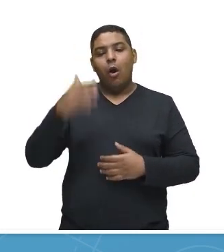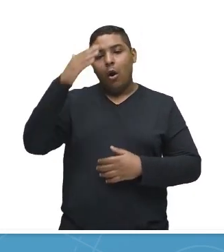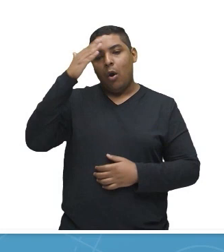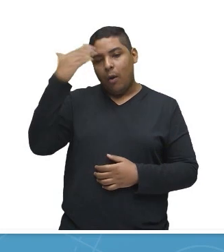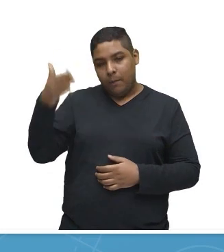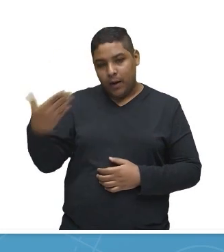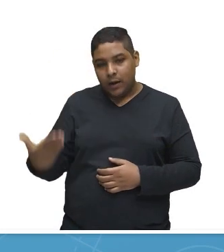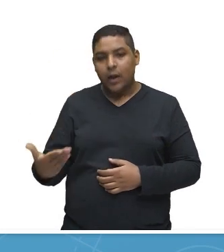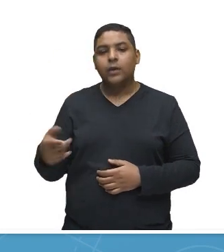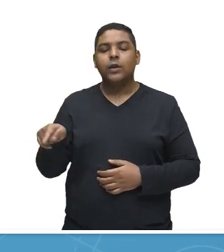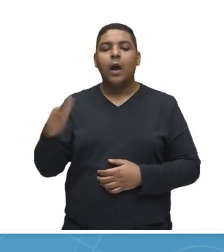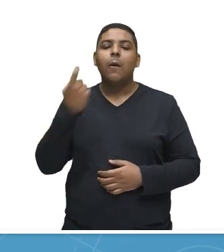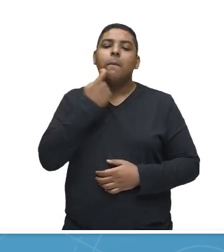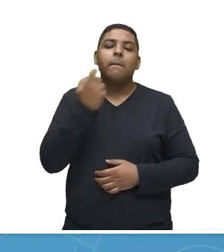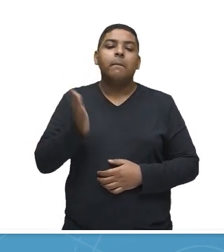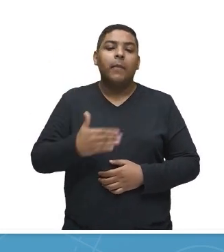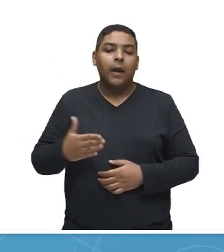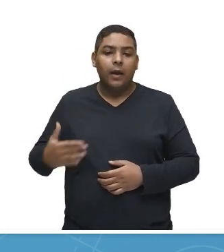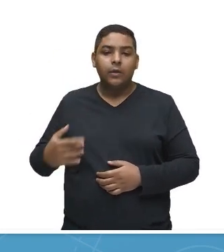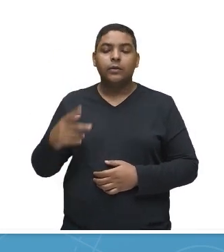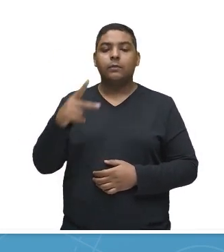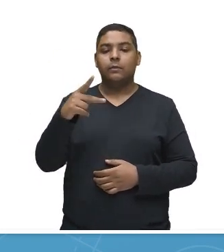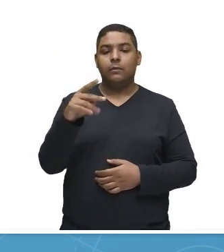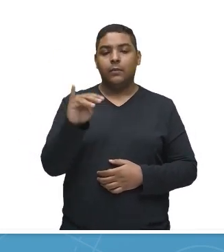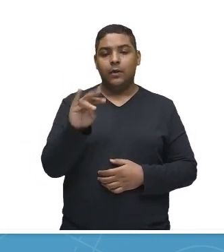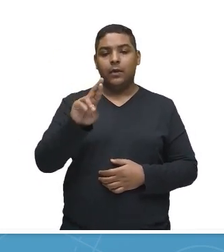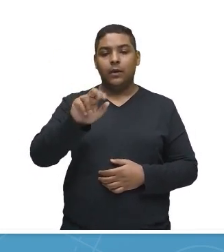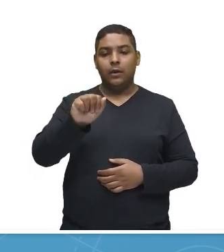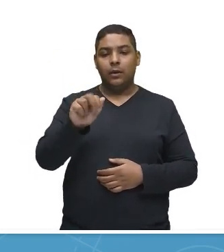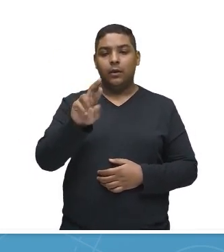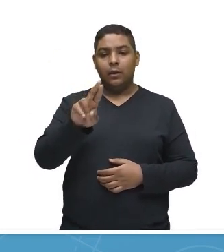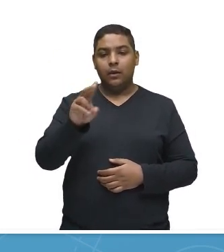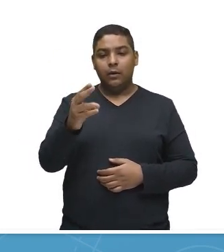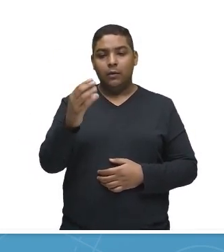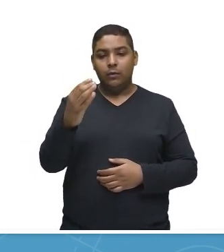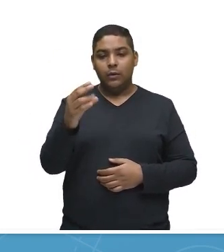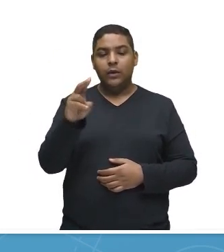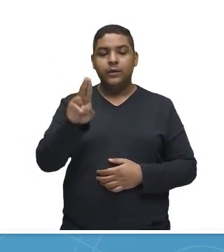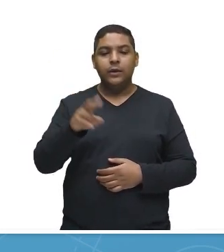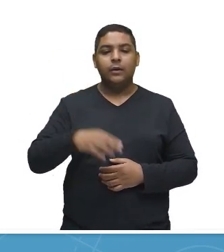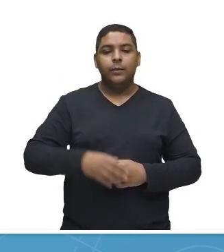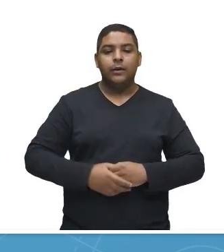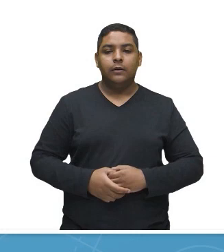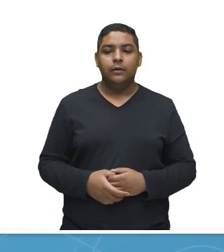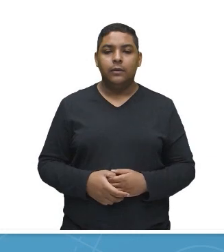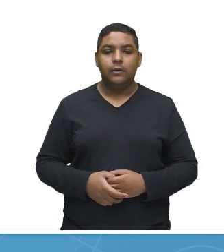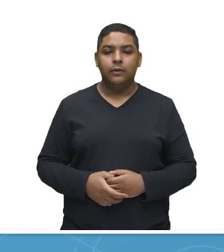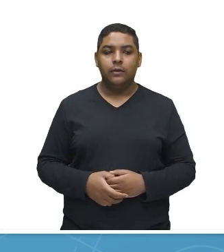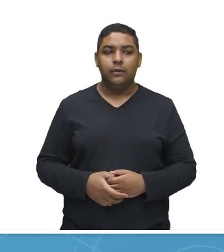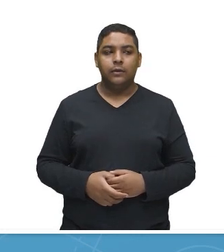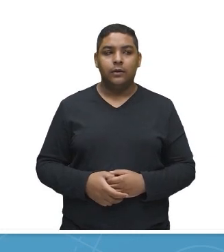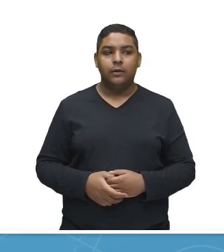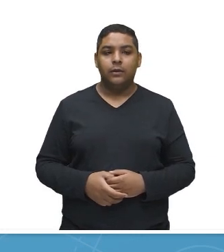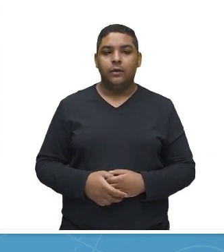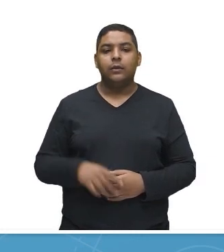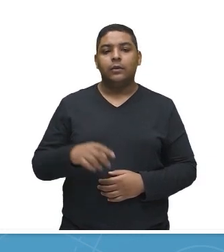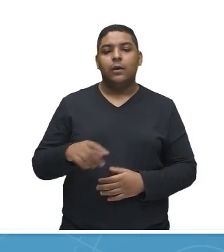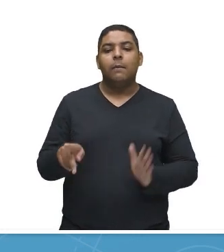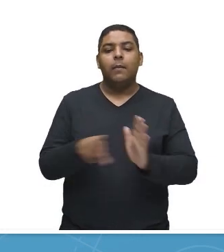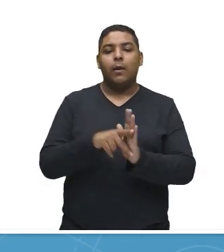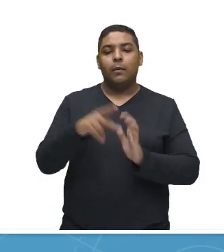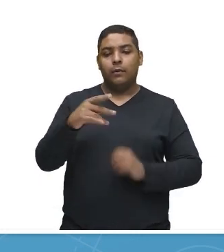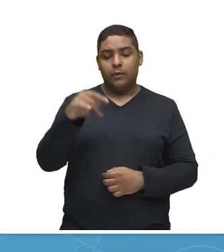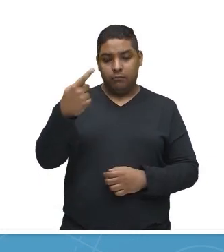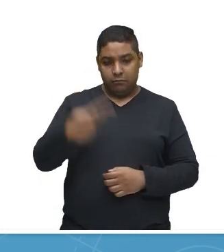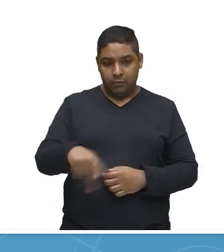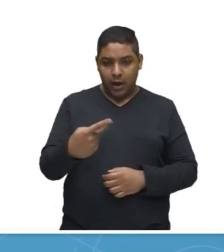gente já tem a presença de um peixe da nossa região, muito bonito, né? Que é o pirarucu. Então, a